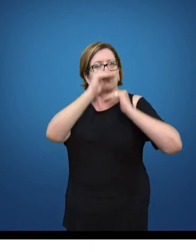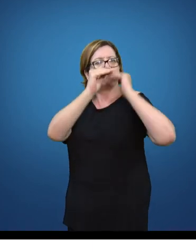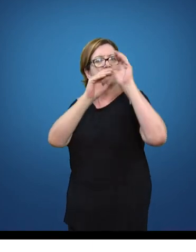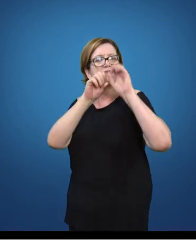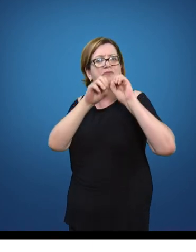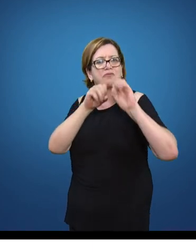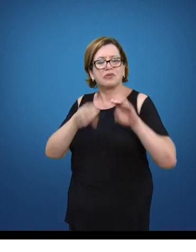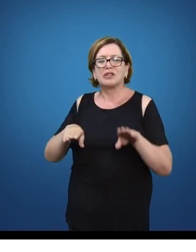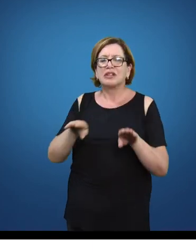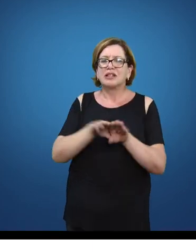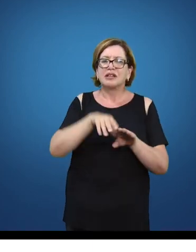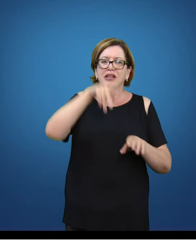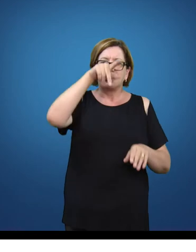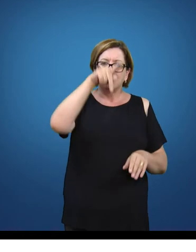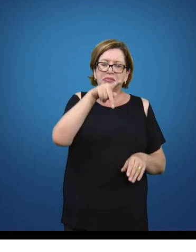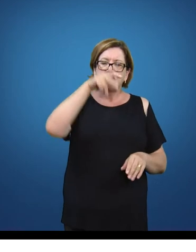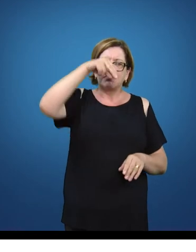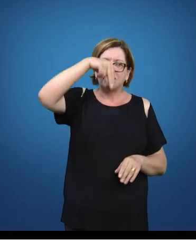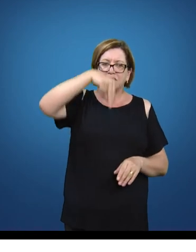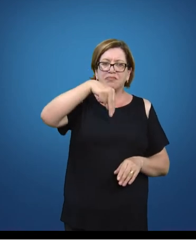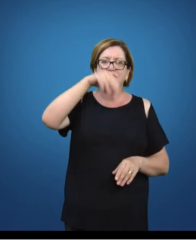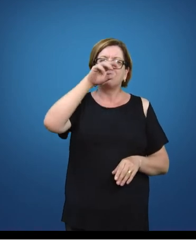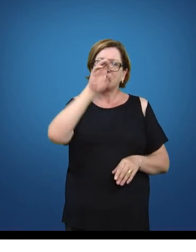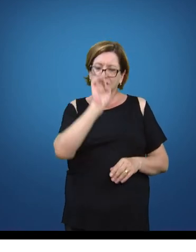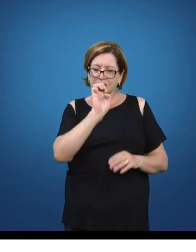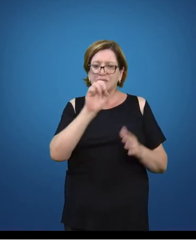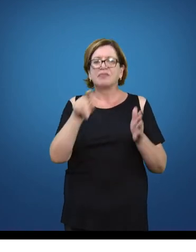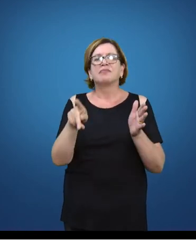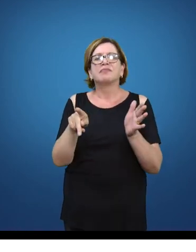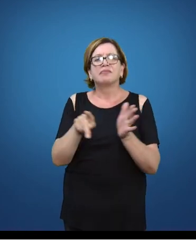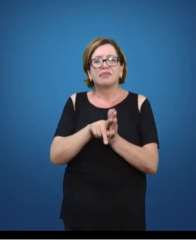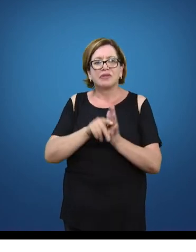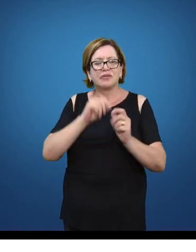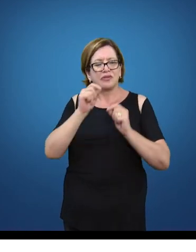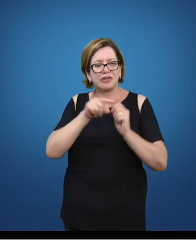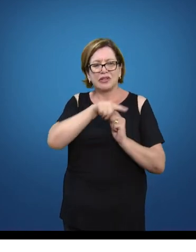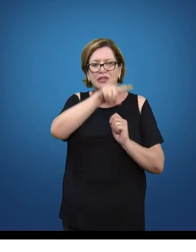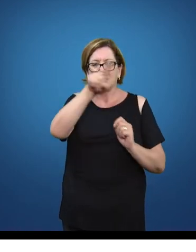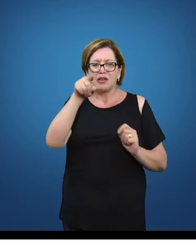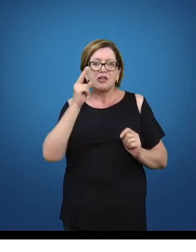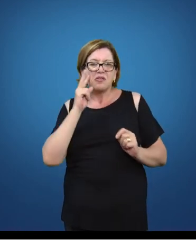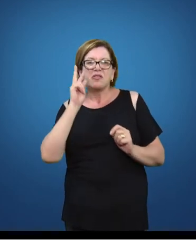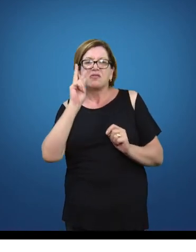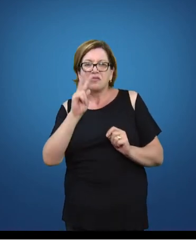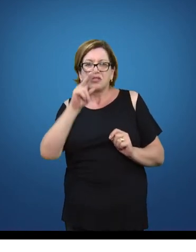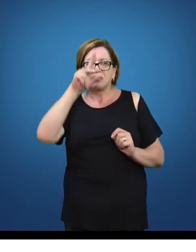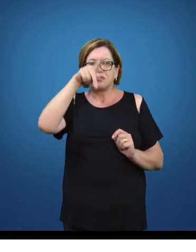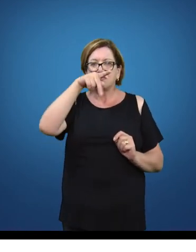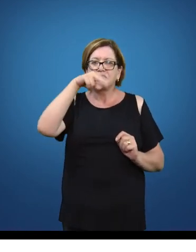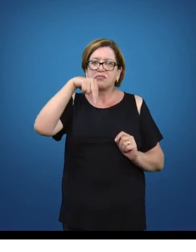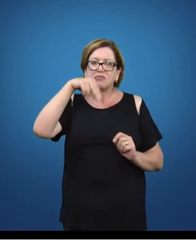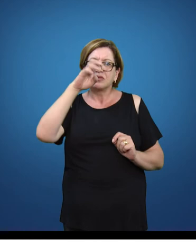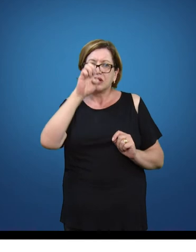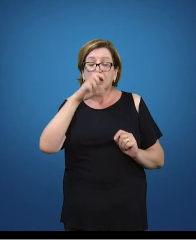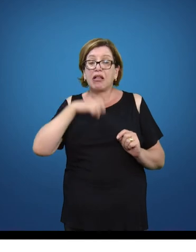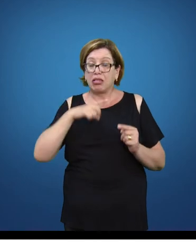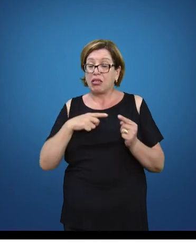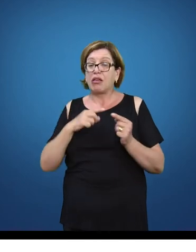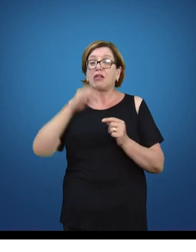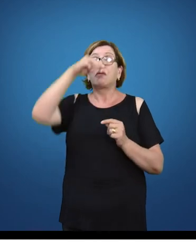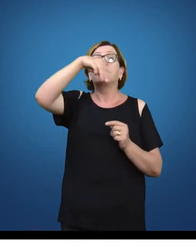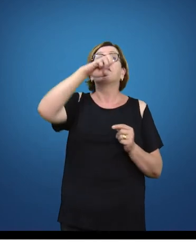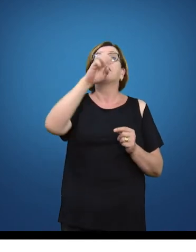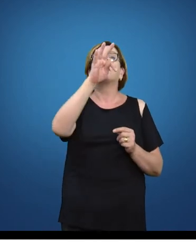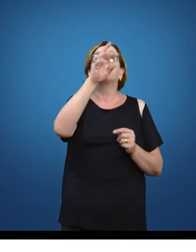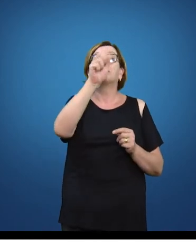nacional de educação vocês vão verificar que o plano nacional de educação ele estabelece meta ele